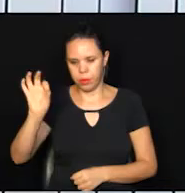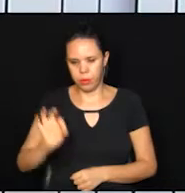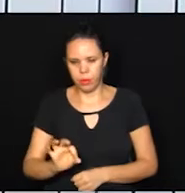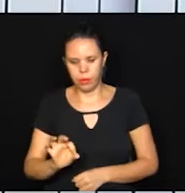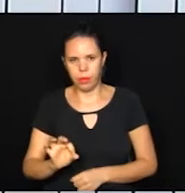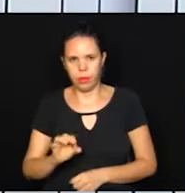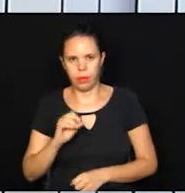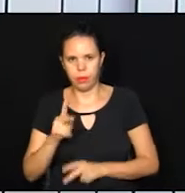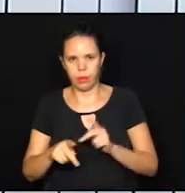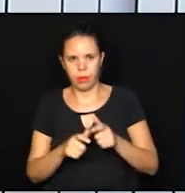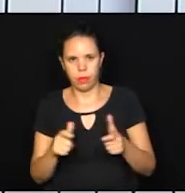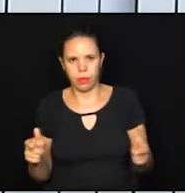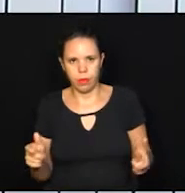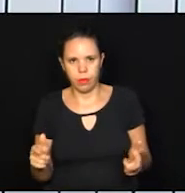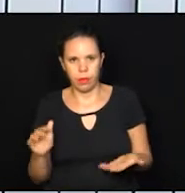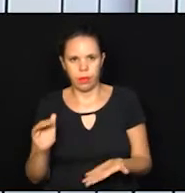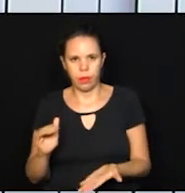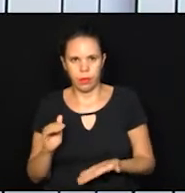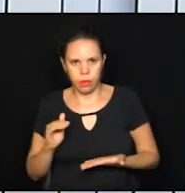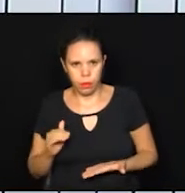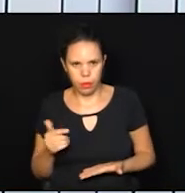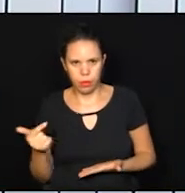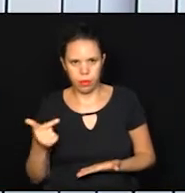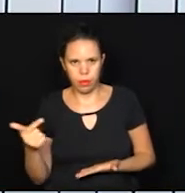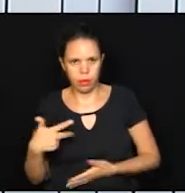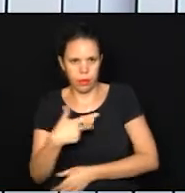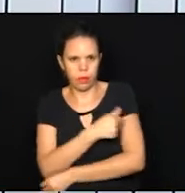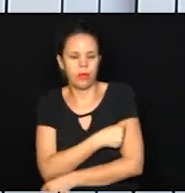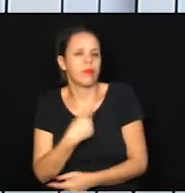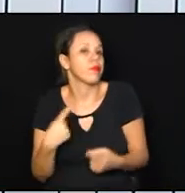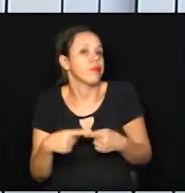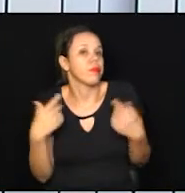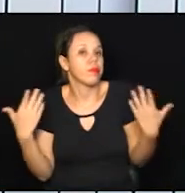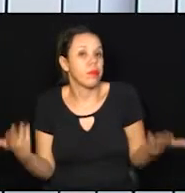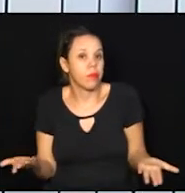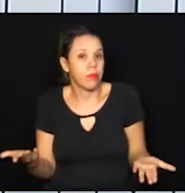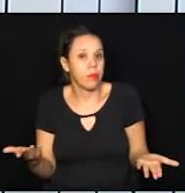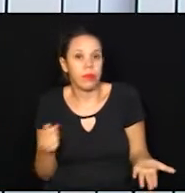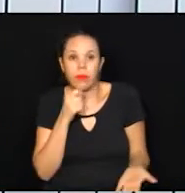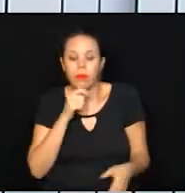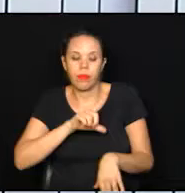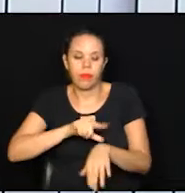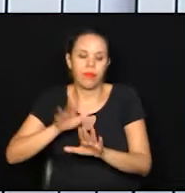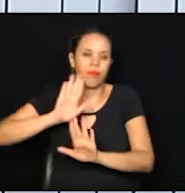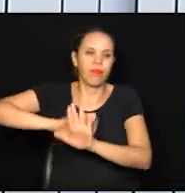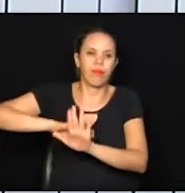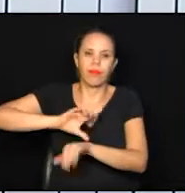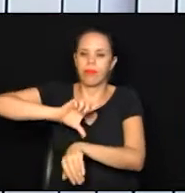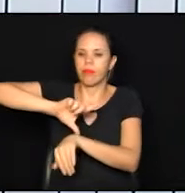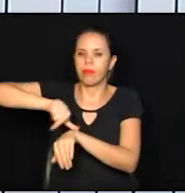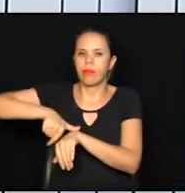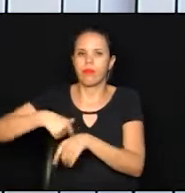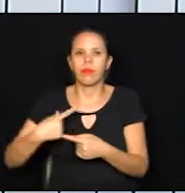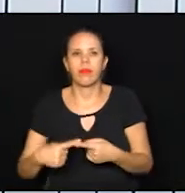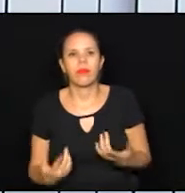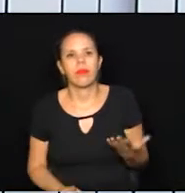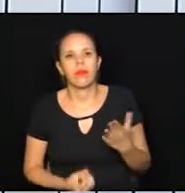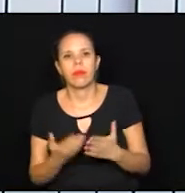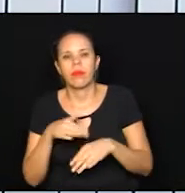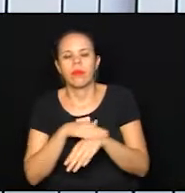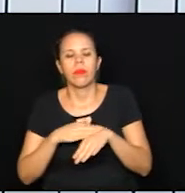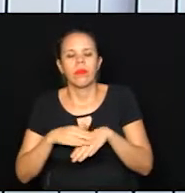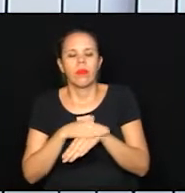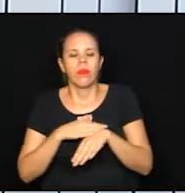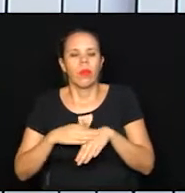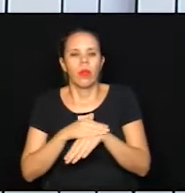1,99% da população recebeu a segunda dose. Por que será que estamos atrás nesta corrida? Bom, eu converso